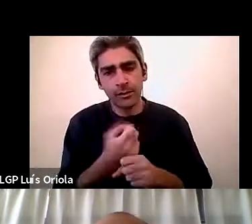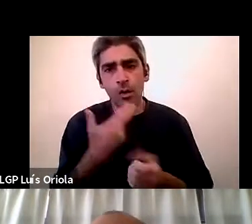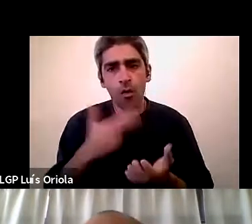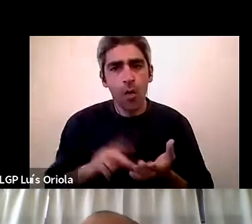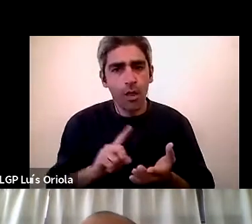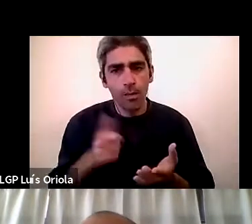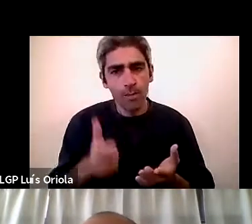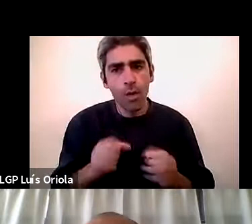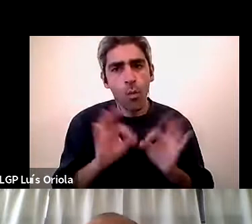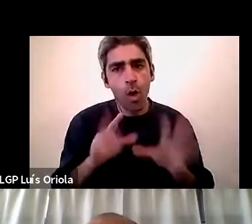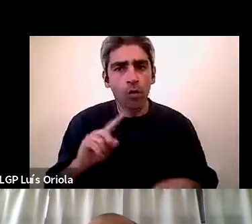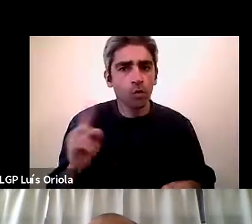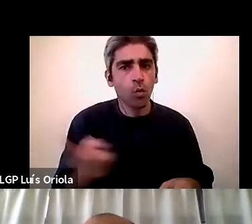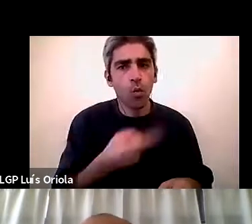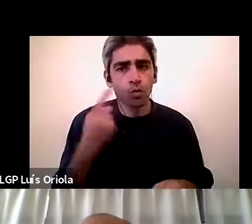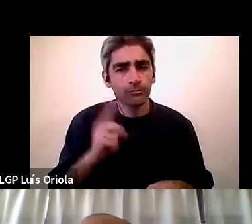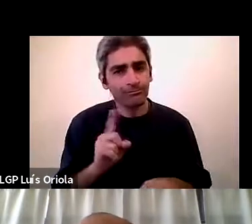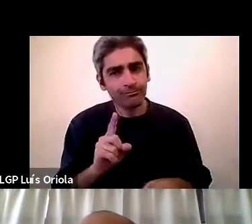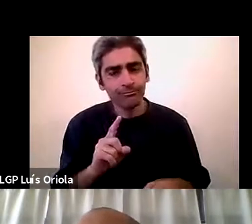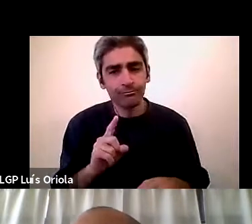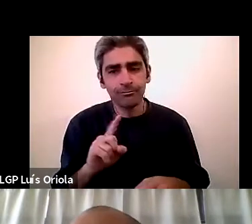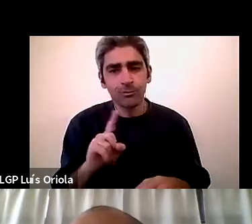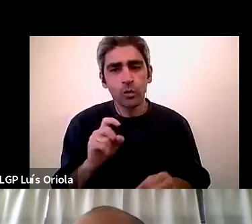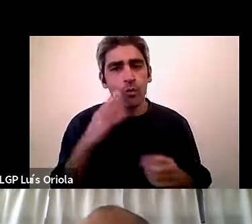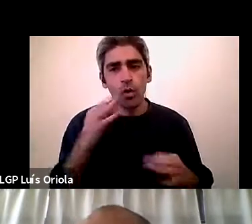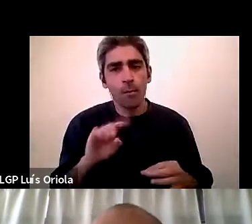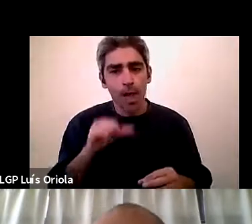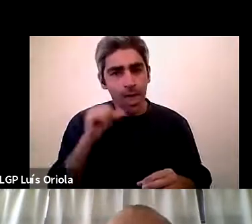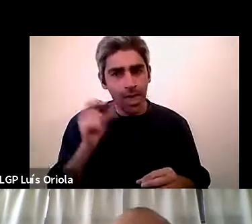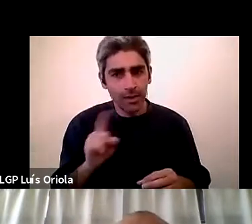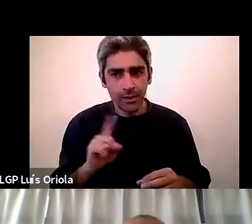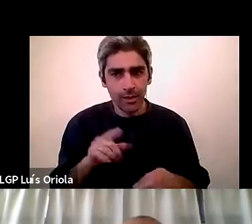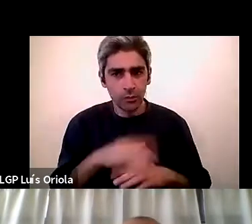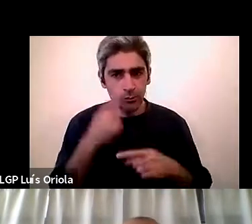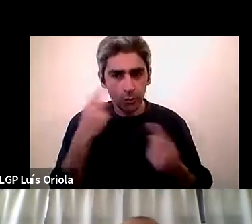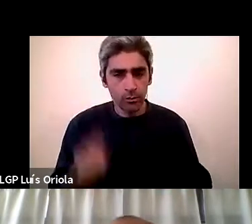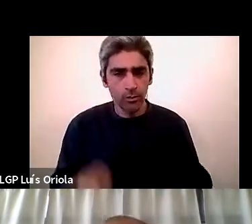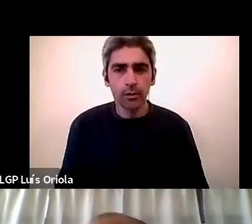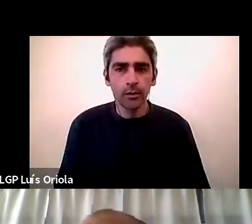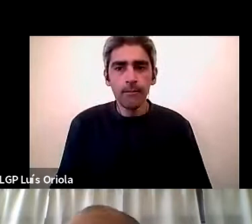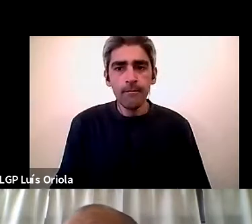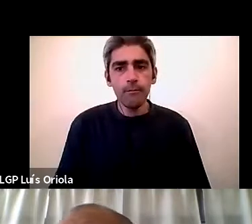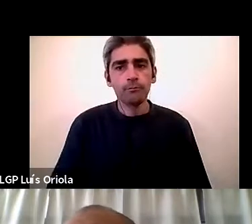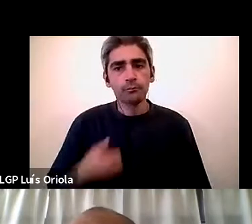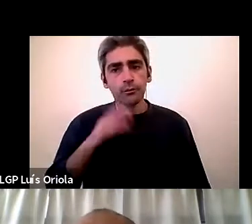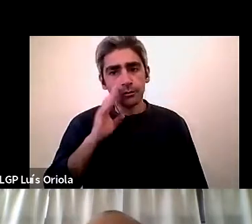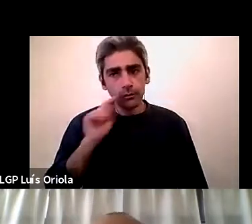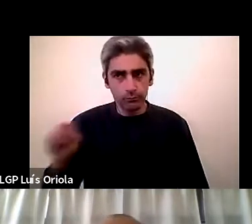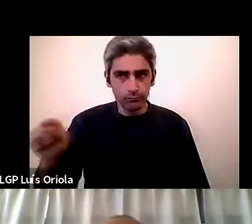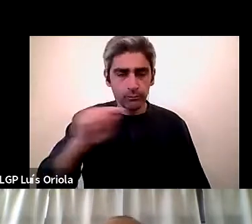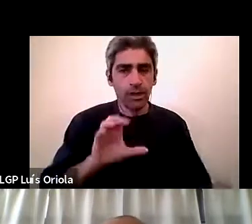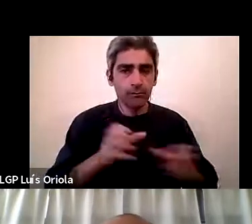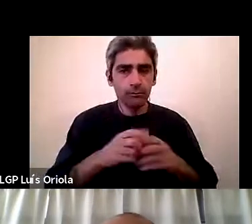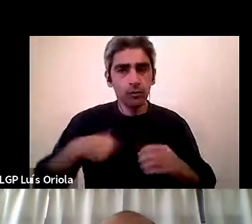realidade linear, não é o normal ainda na administração. E temos visto também nas equipas que estamos a